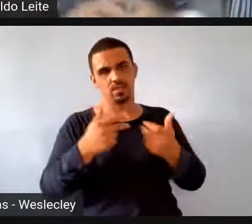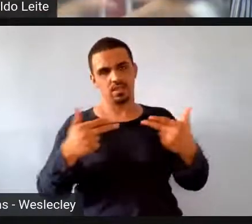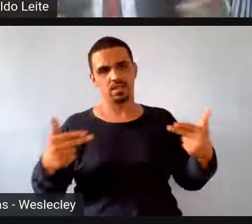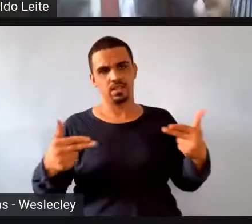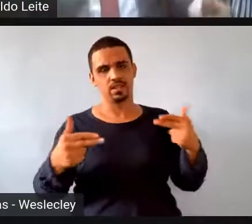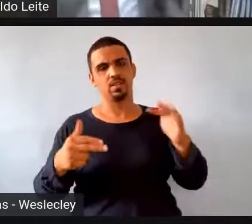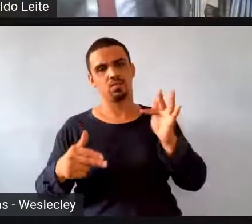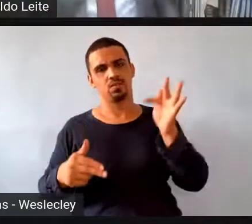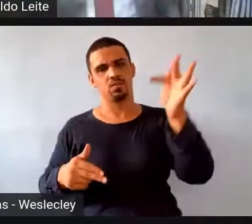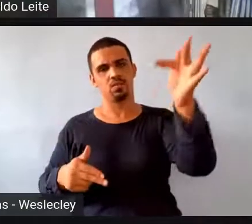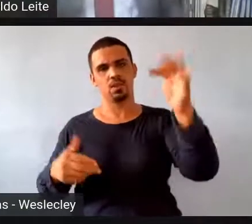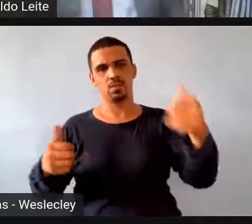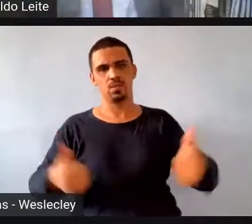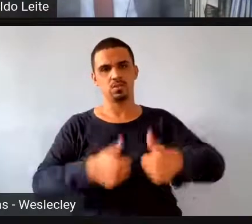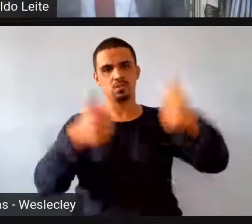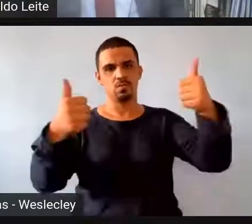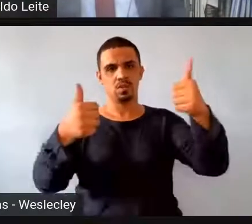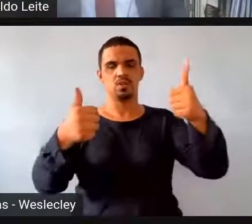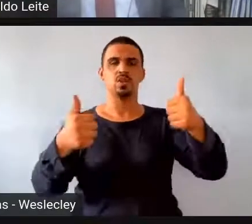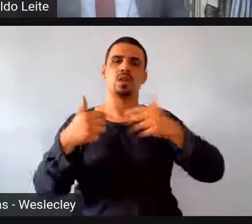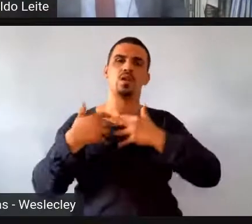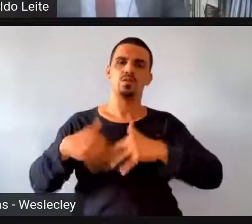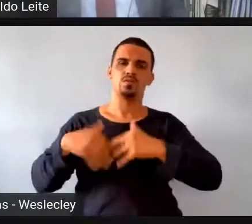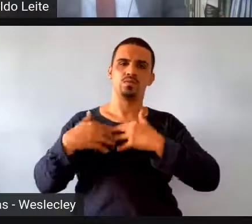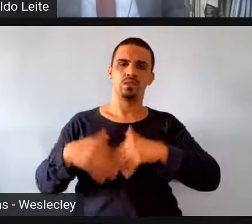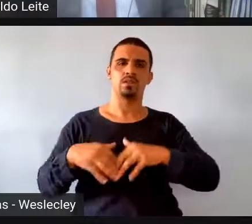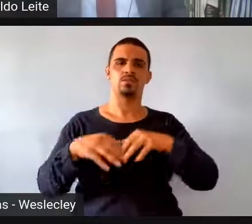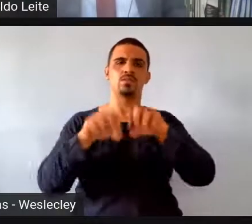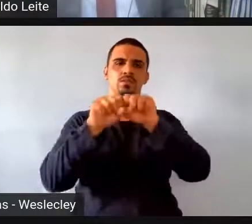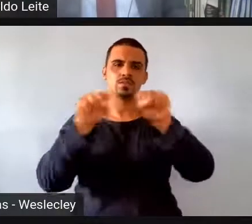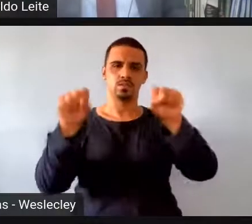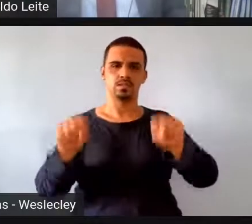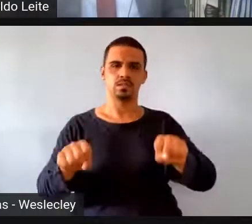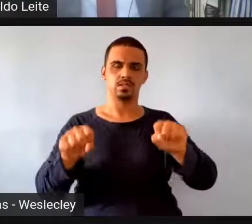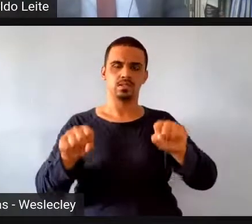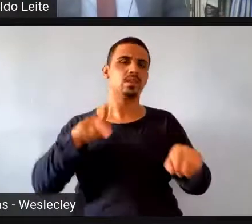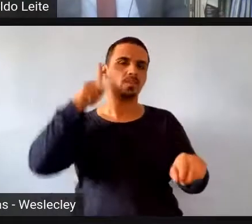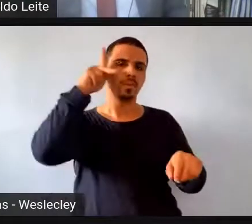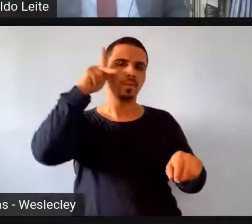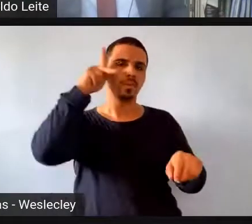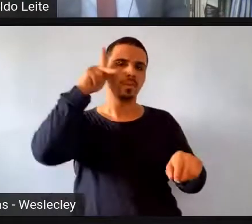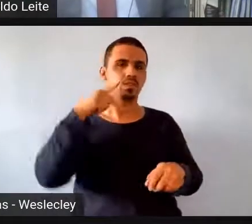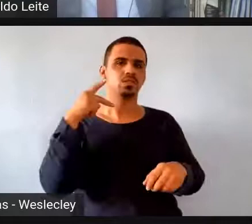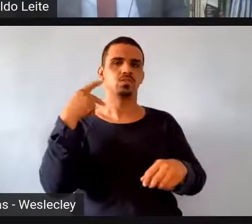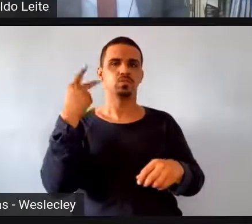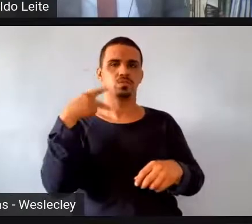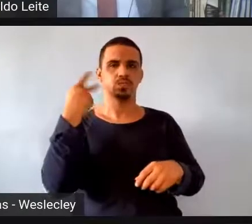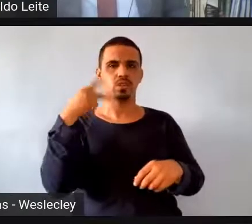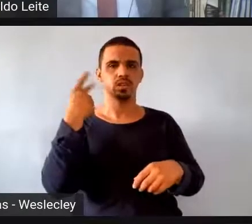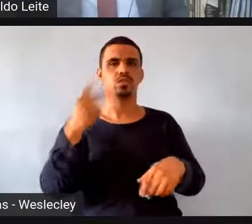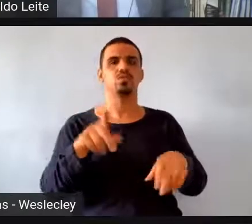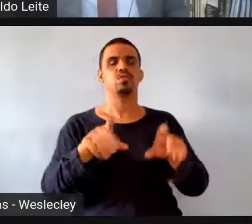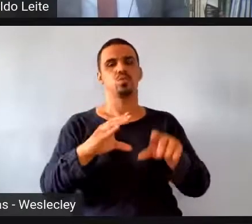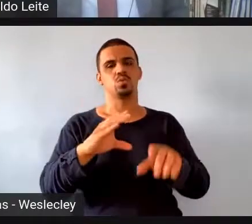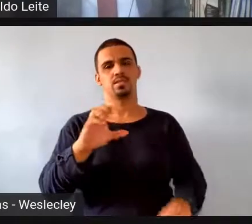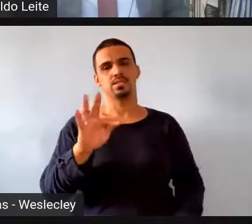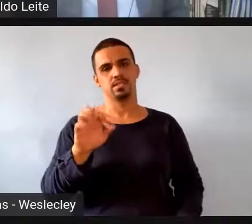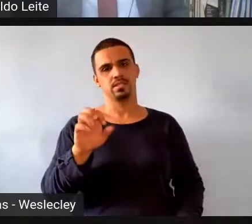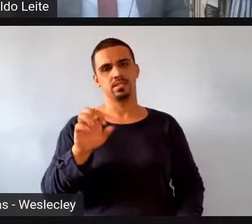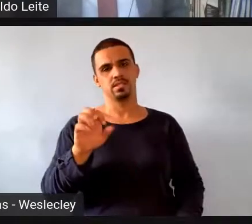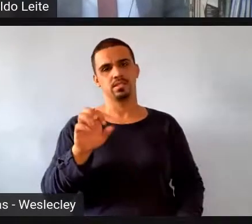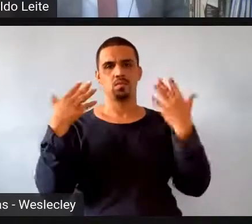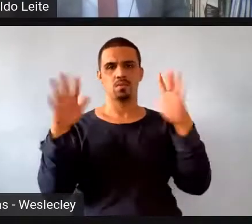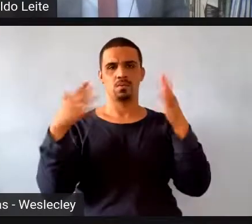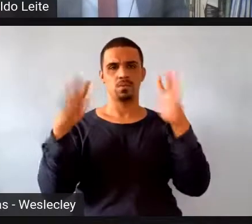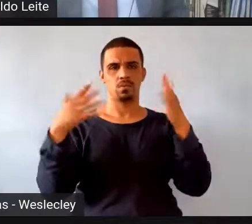a melhorar o funcionamento do nosso sistema político, e o CEFOR está de parabéns aí de promover esses debates